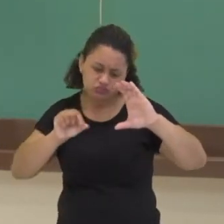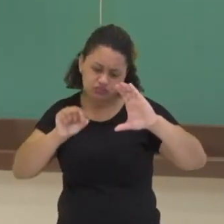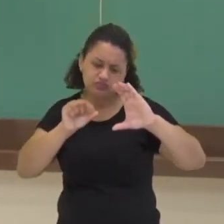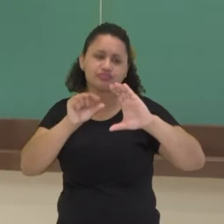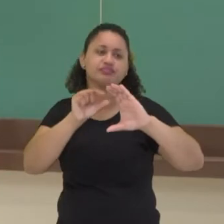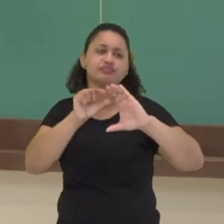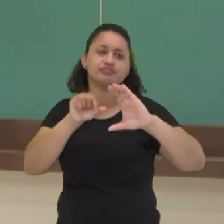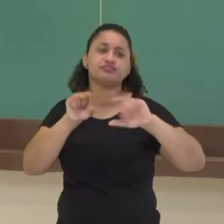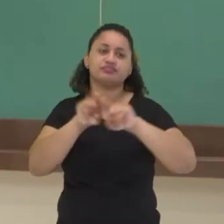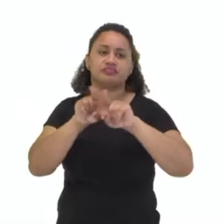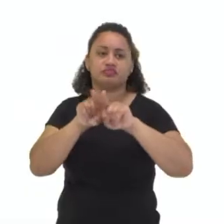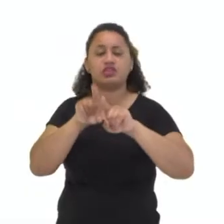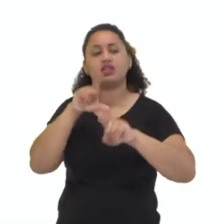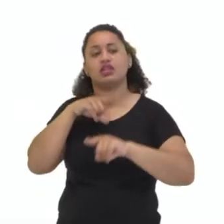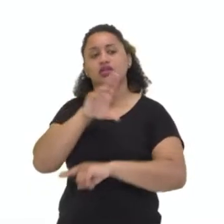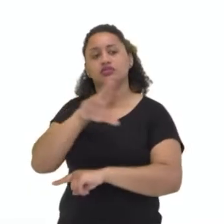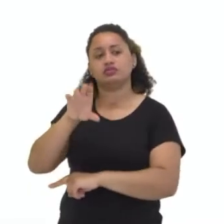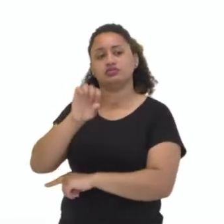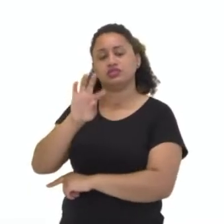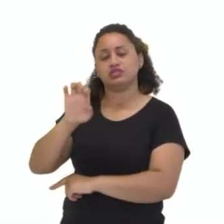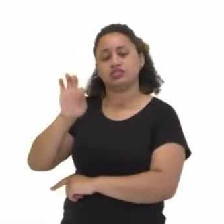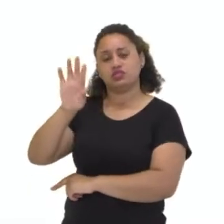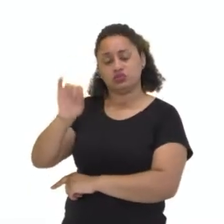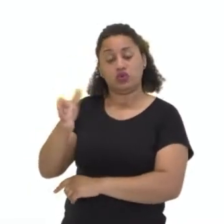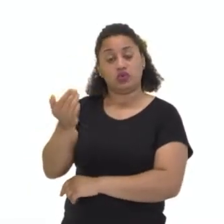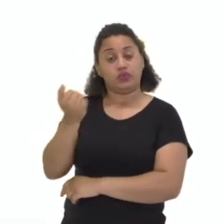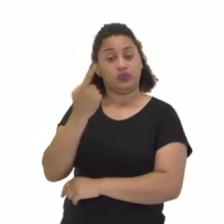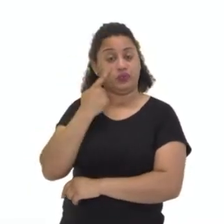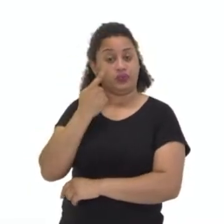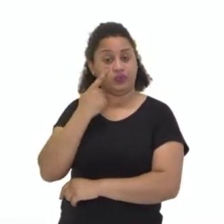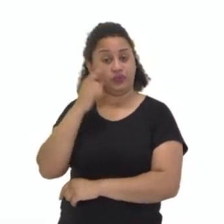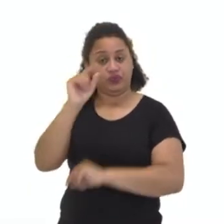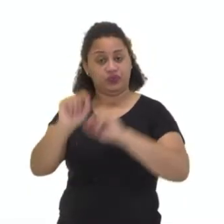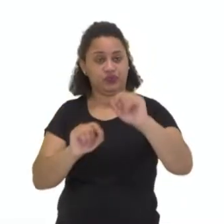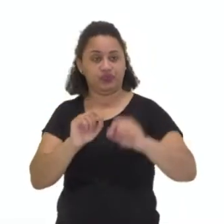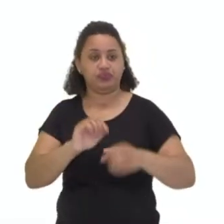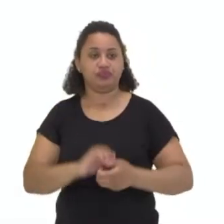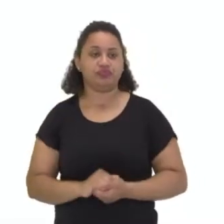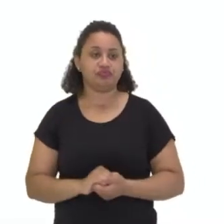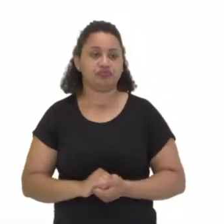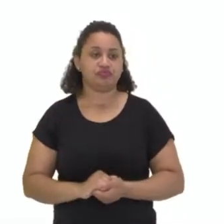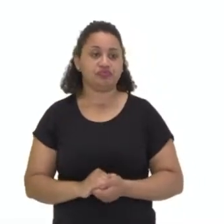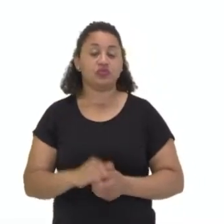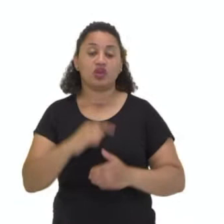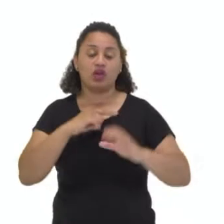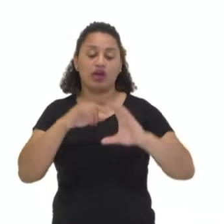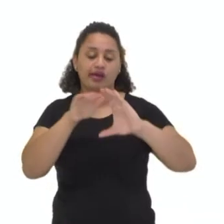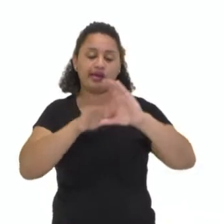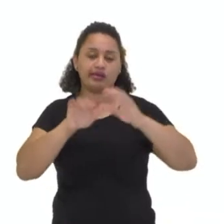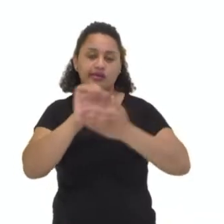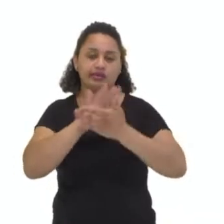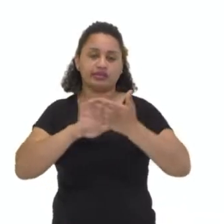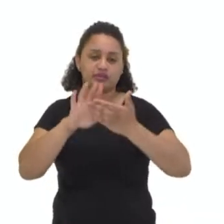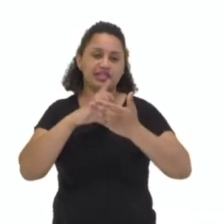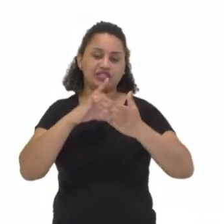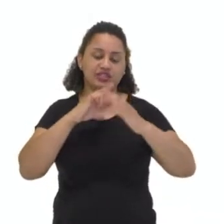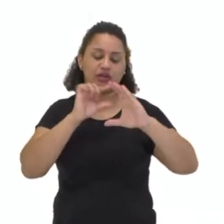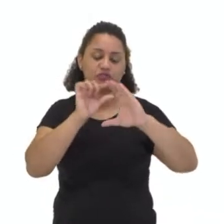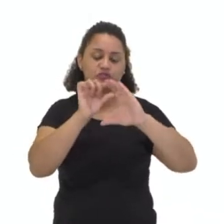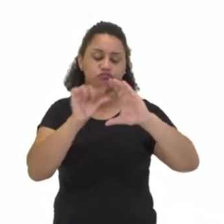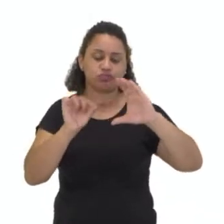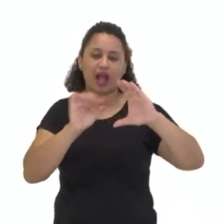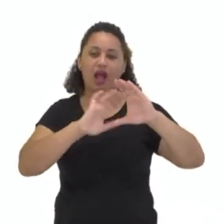de setor circular. Acompanhe aqui comigo. A parte pintada da figura é conhecida